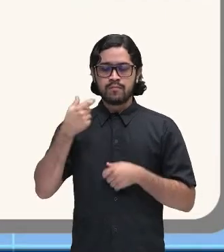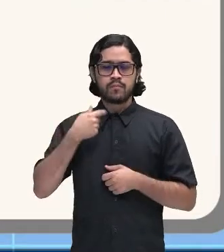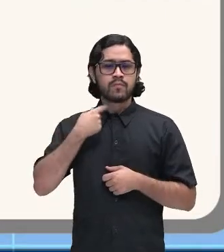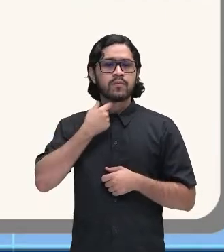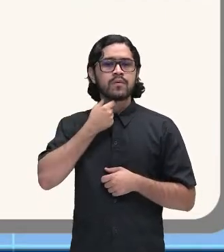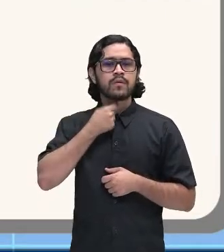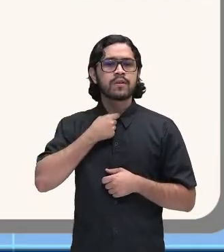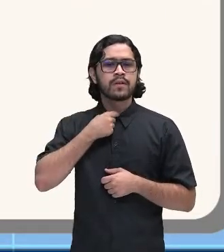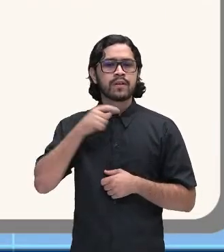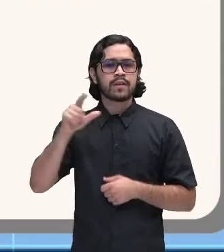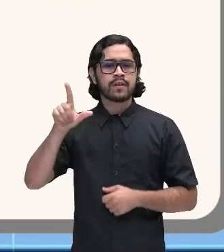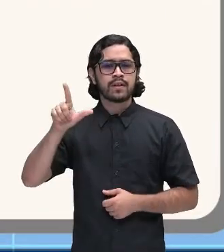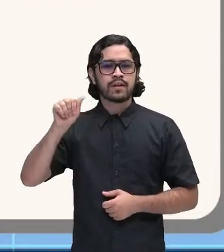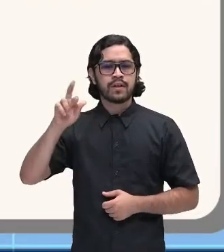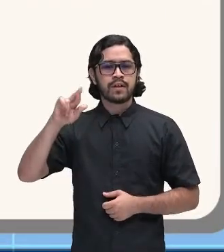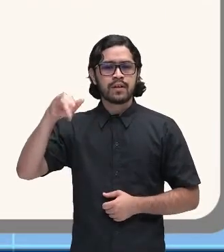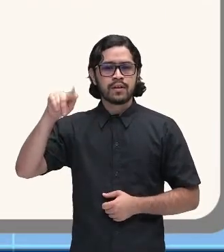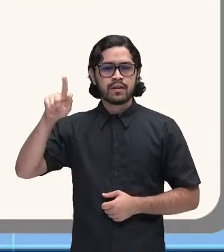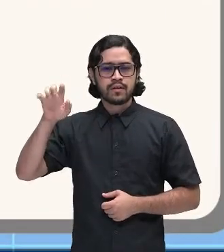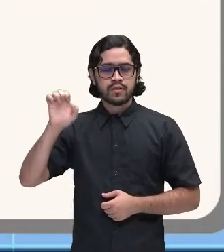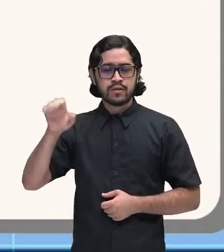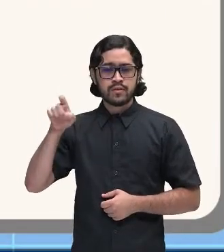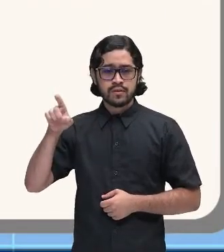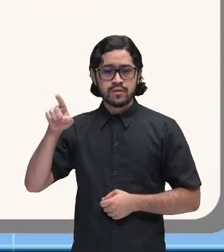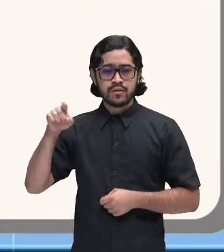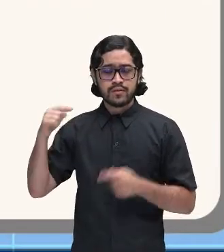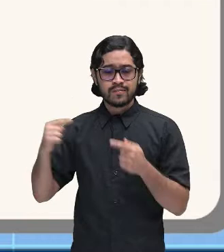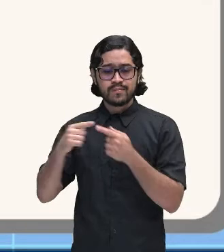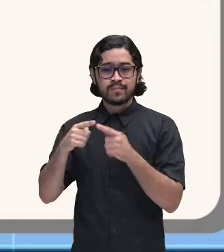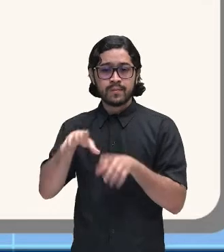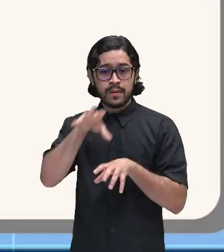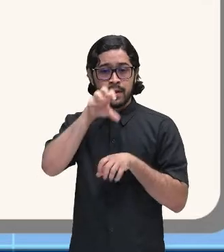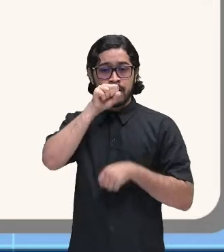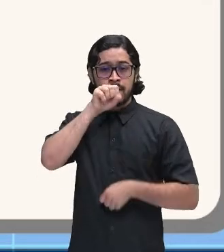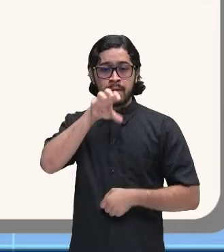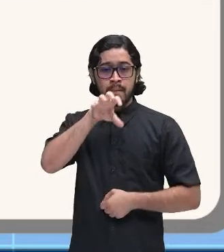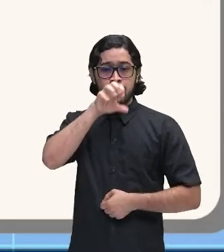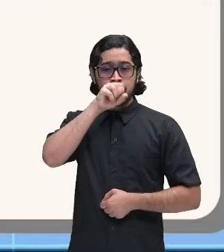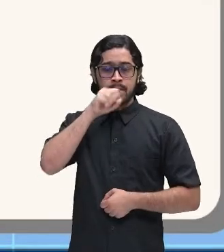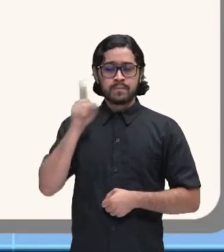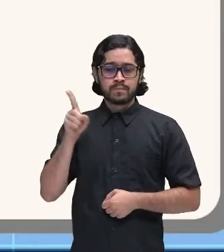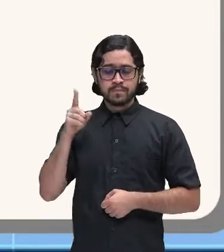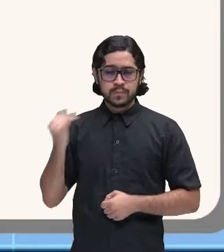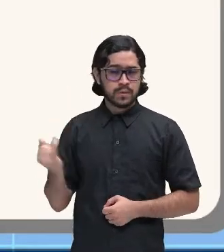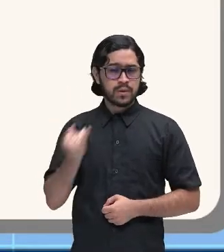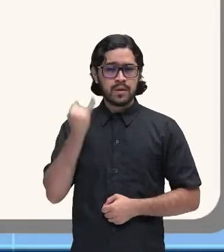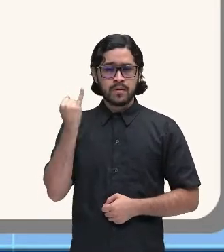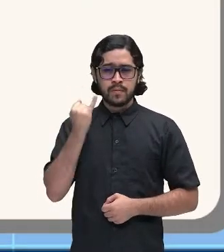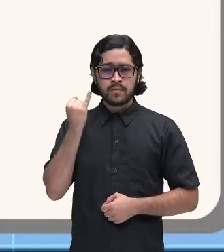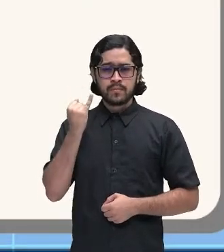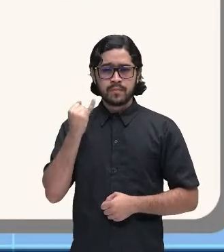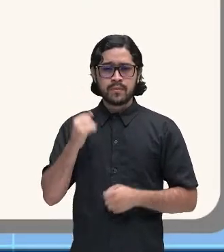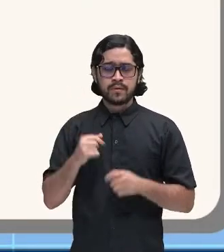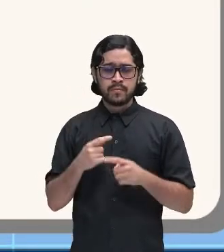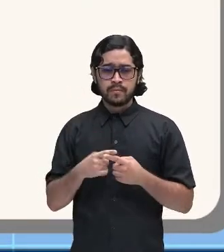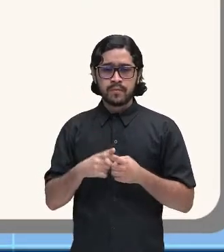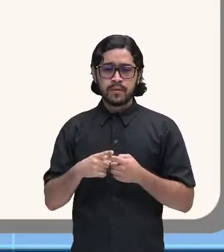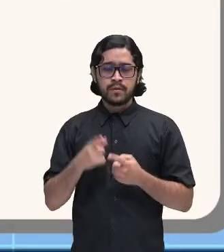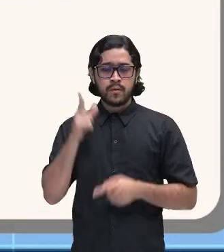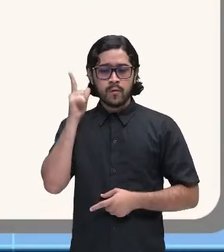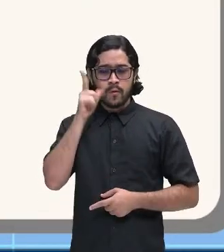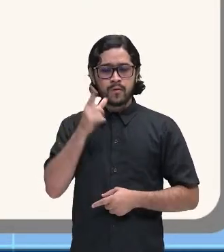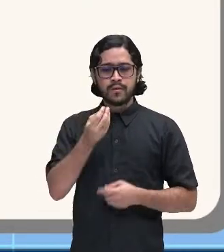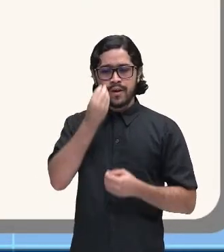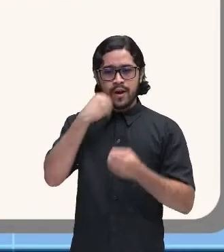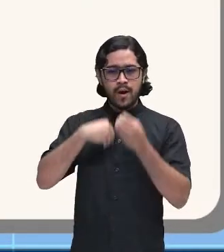respiratório. Então, é um órgão, gente, é importante frisar isso, que ele é vital tanto para o sistema